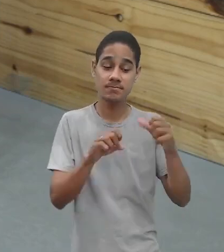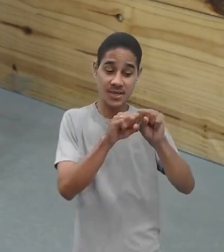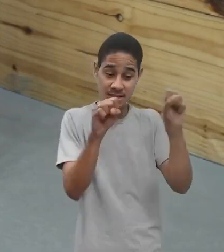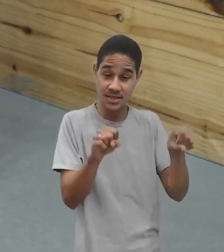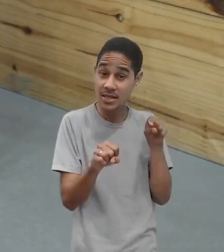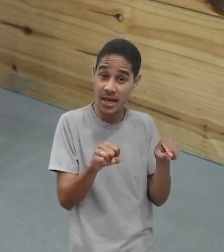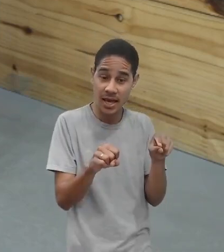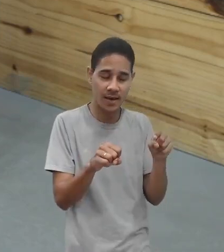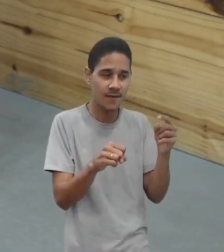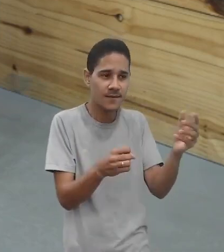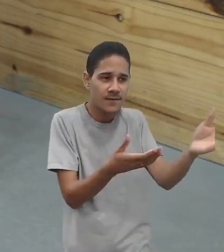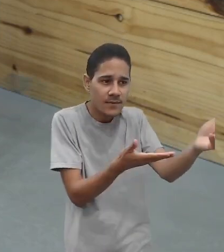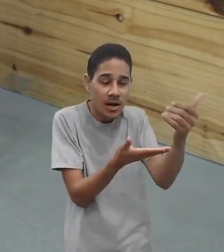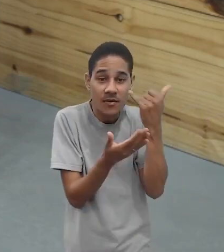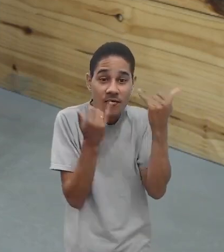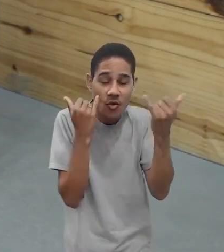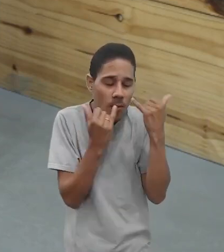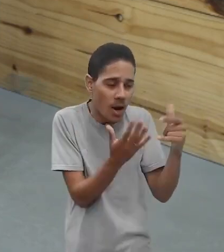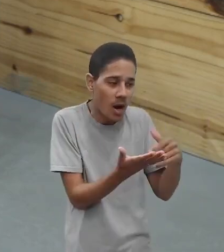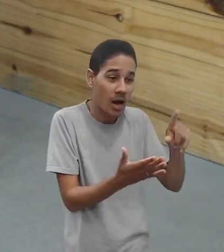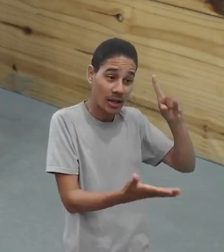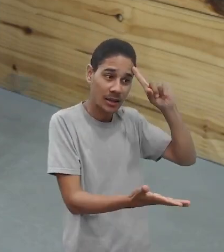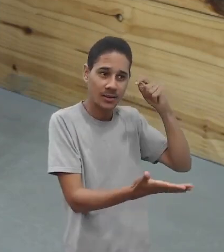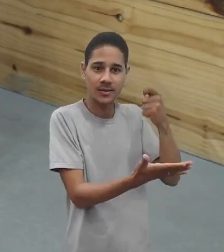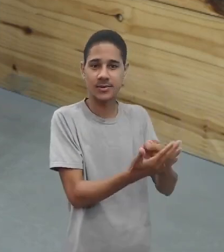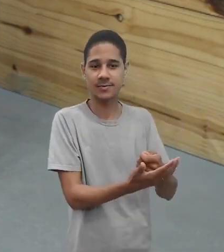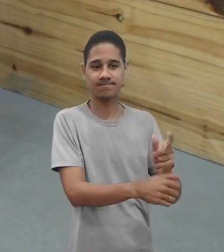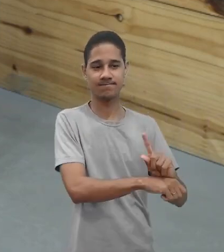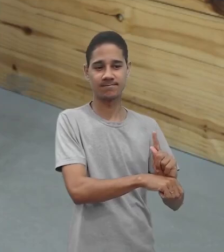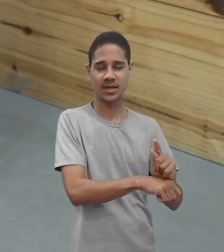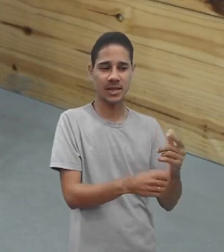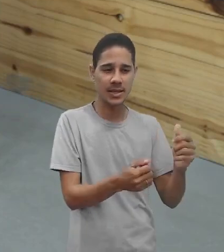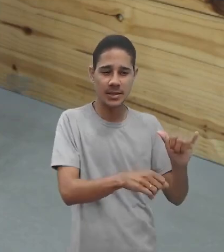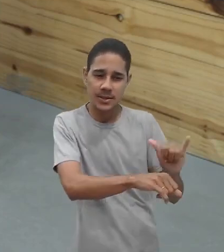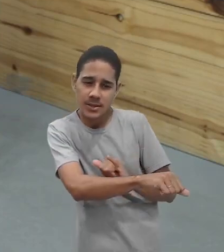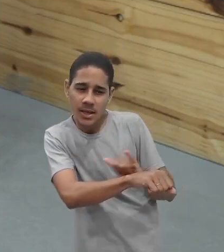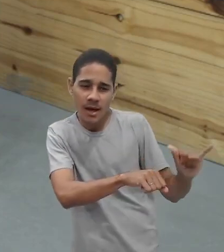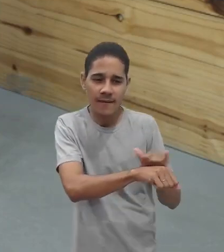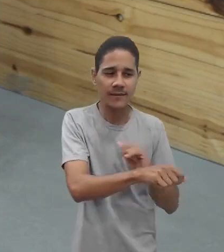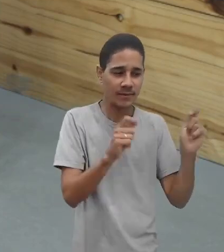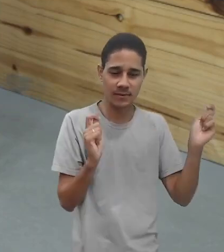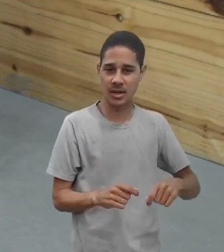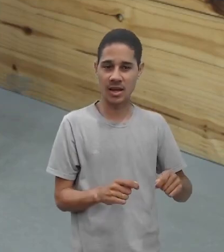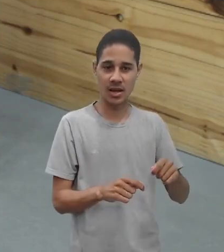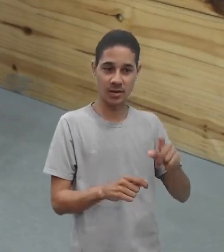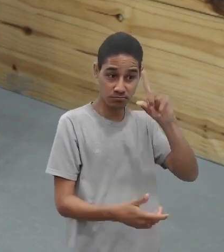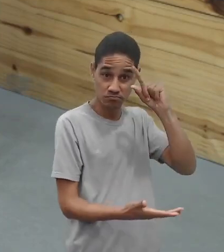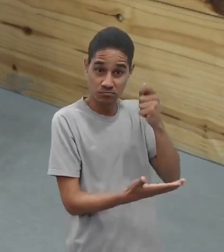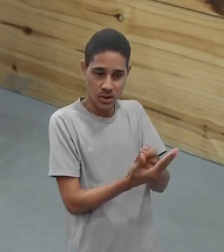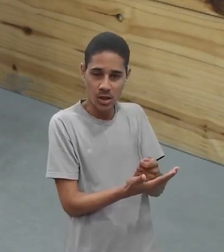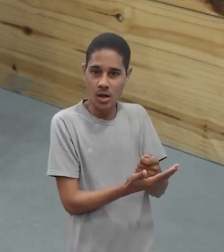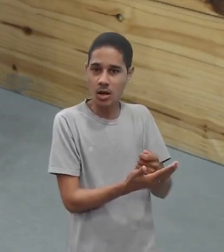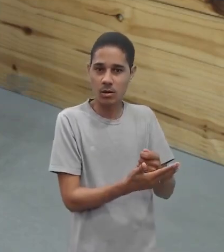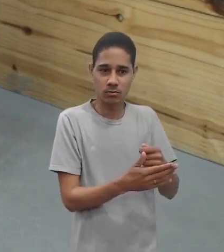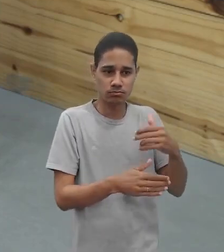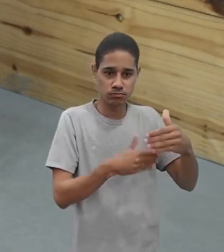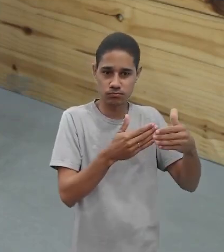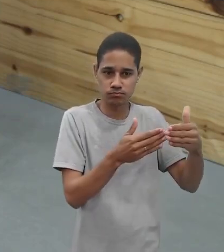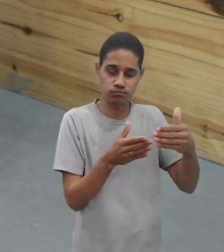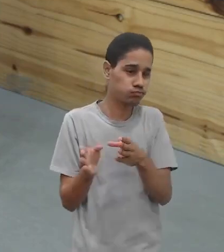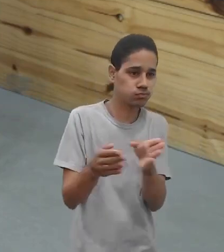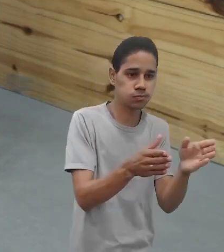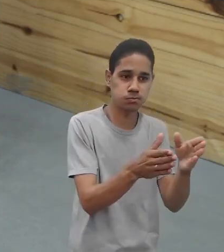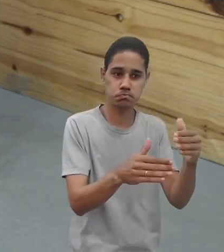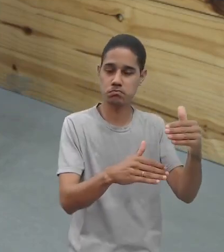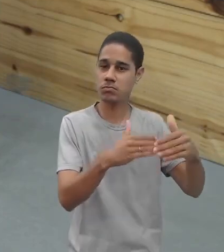trazem informações para decisões gerenciais, decisões estratégicas, decisões que podem mudar o curso, né, da